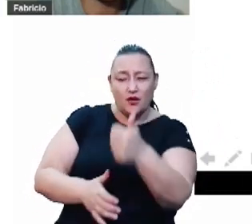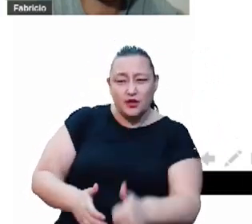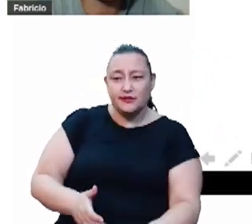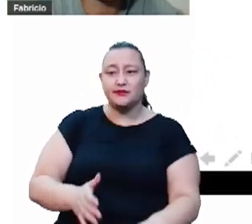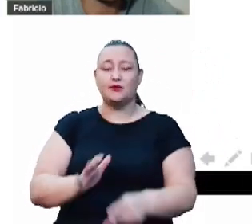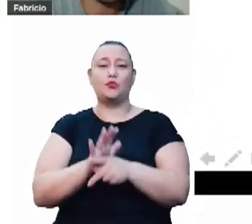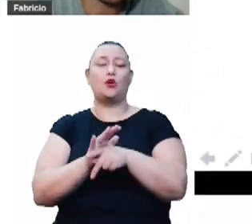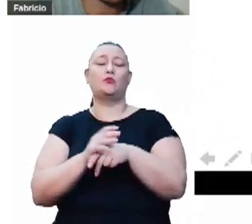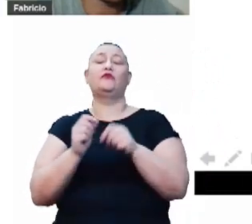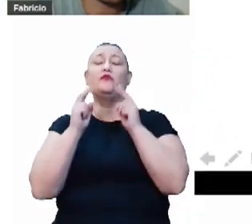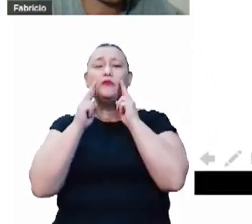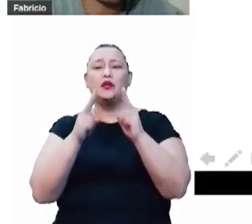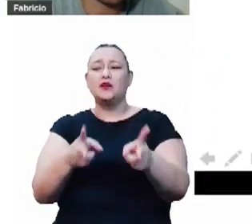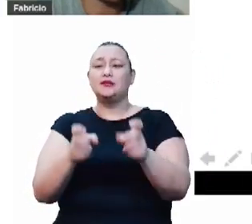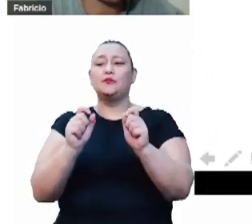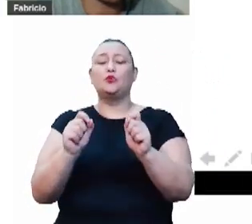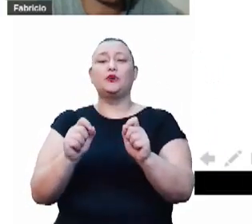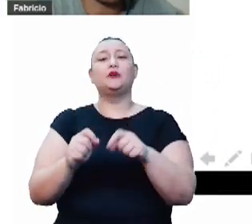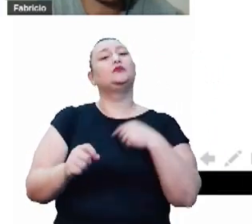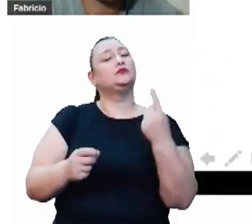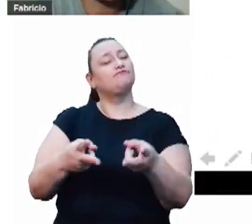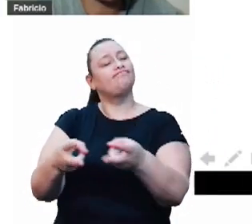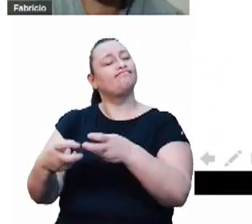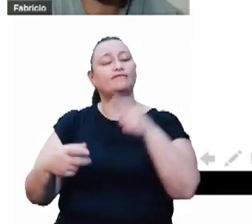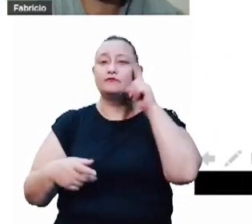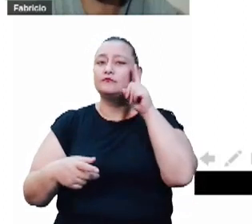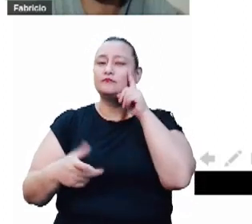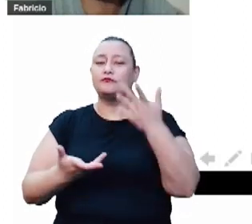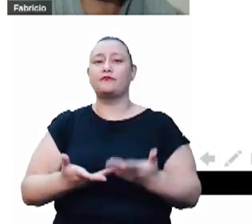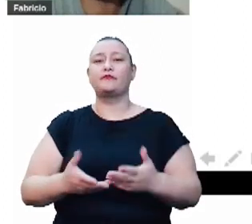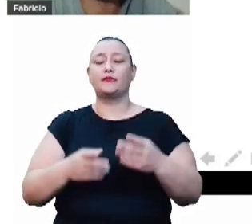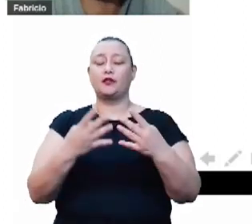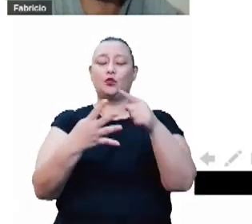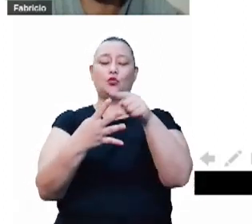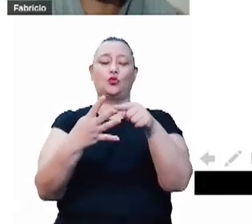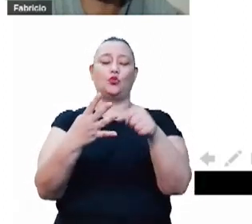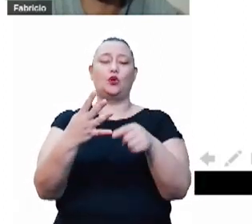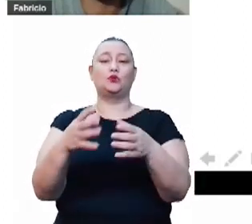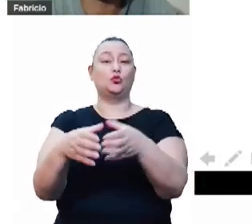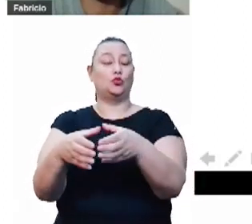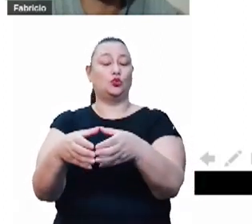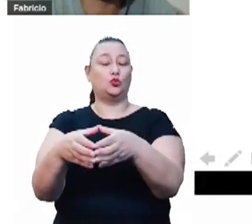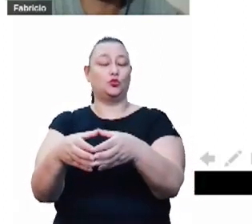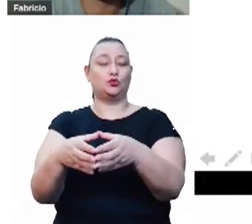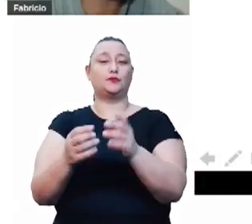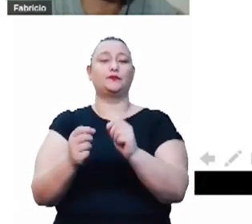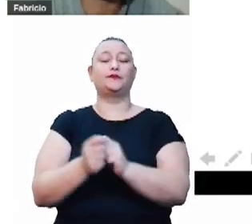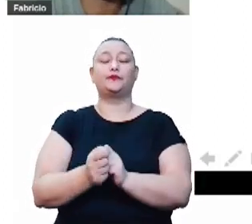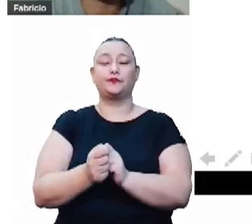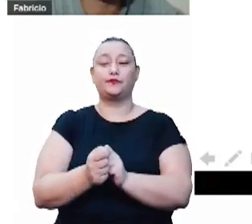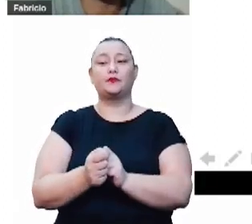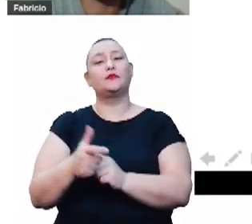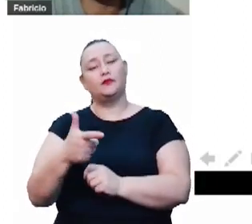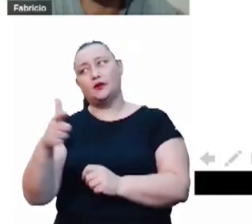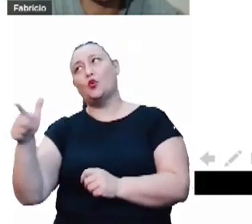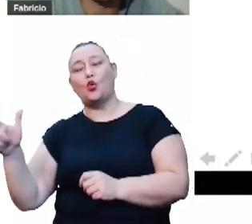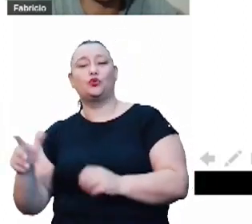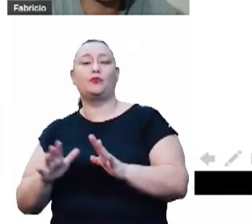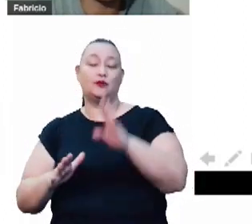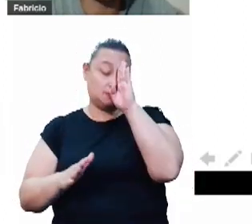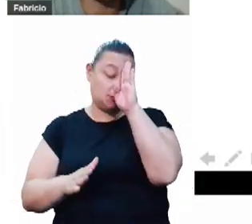literatura, e foi visto que é o que a gente vê também no dia a dia, que são basicamente 4 os grupos mais espásticos. Existem outros? Existem, mas esses